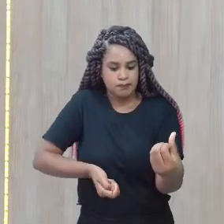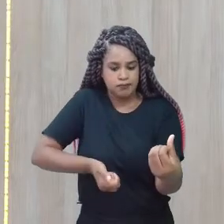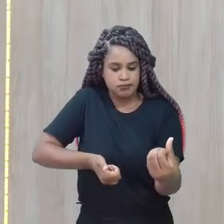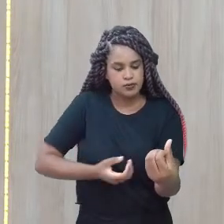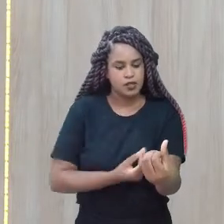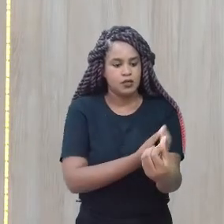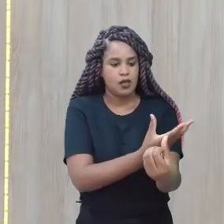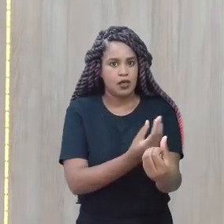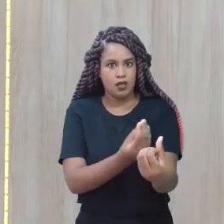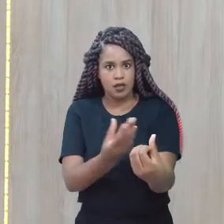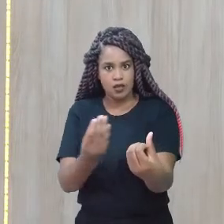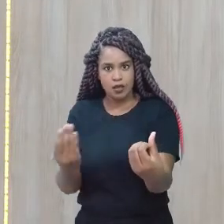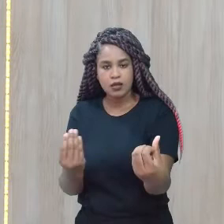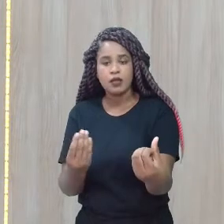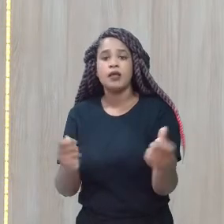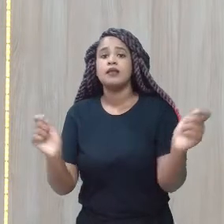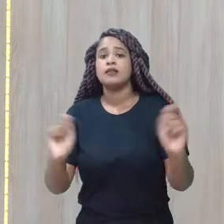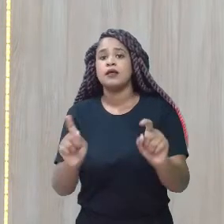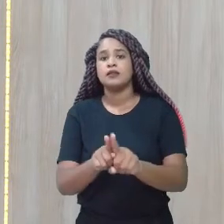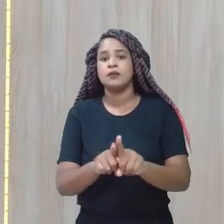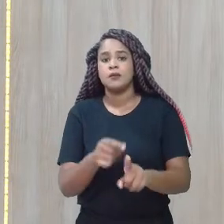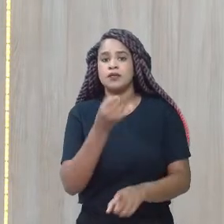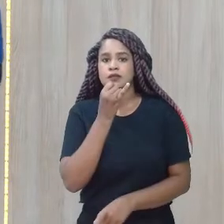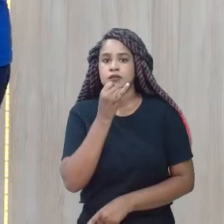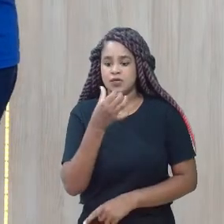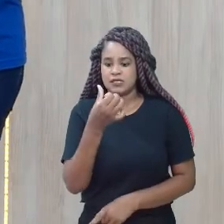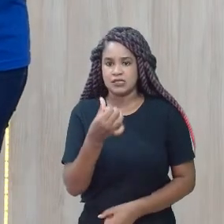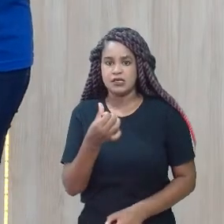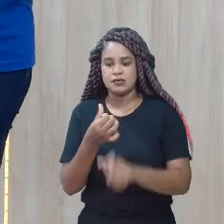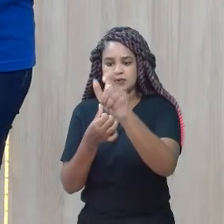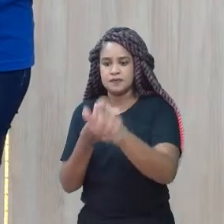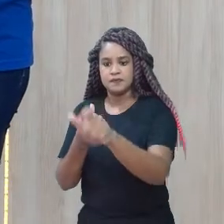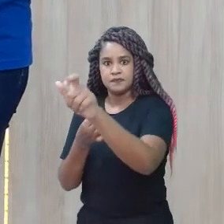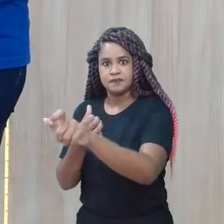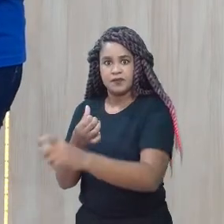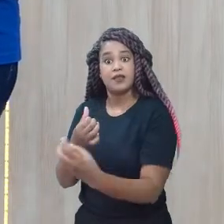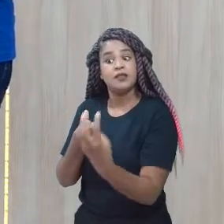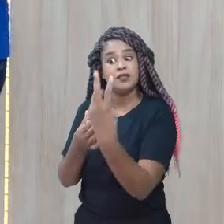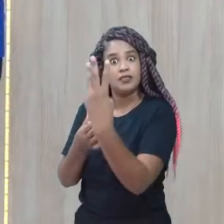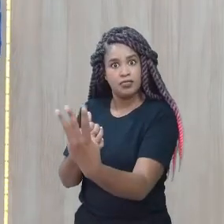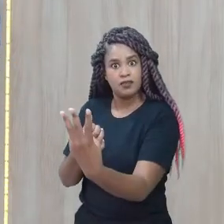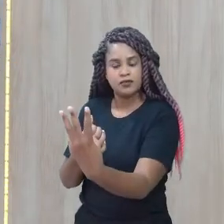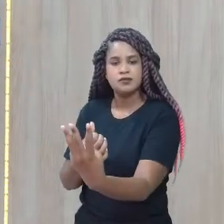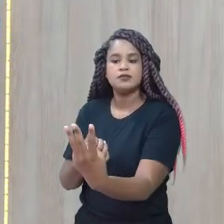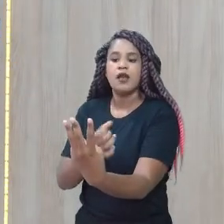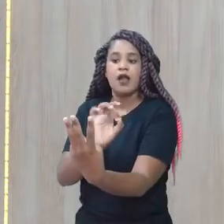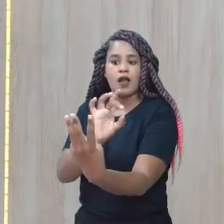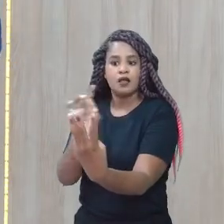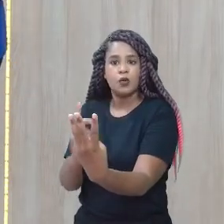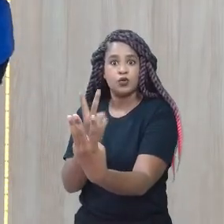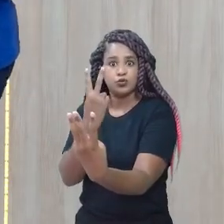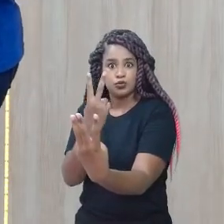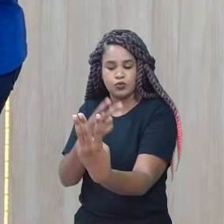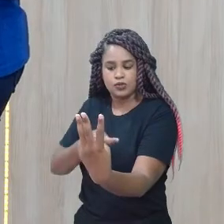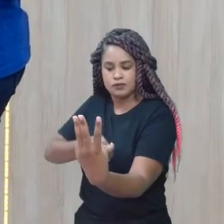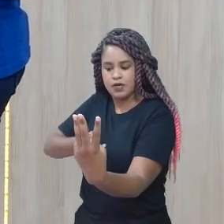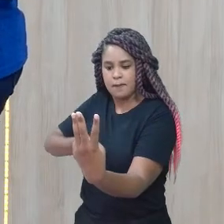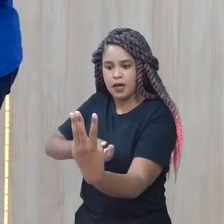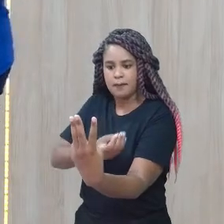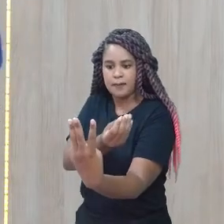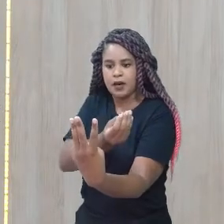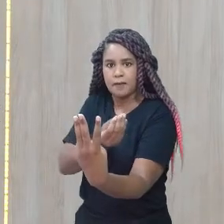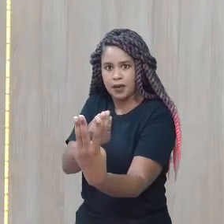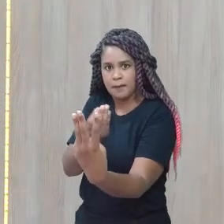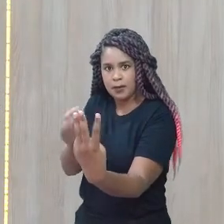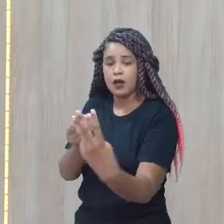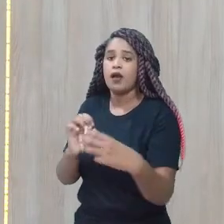6 bolinhas para 3 pessoas. Cada uma dessas pessoas vai receber 2 bolinhas. Eu posso dividir 6 para